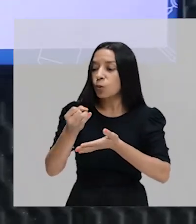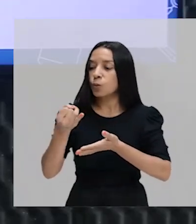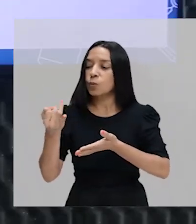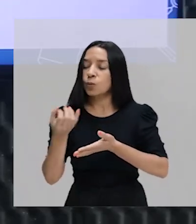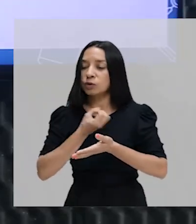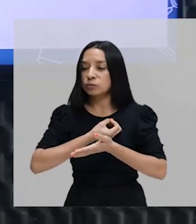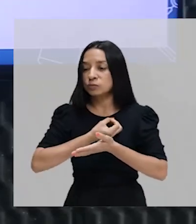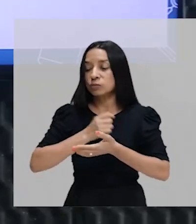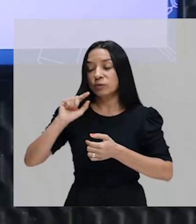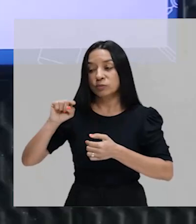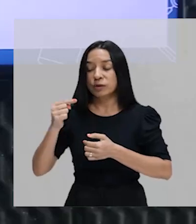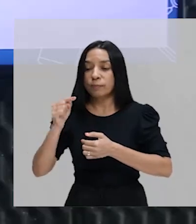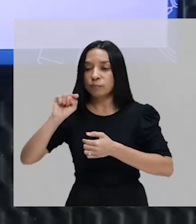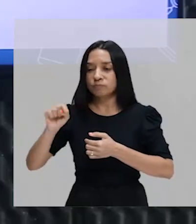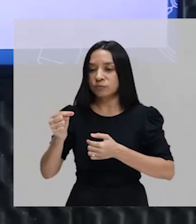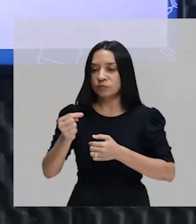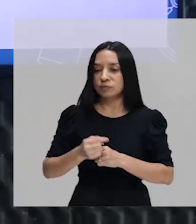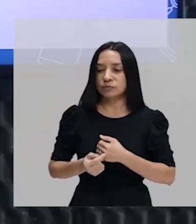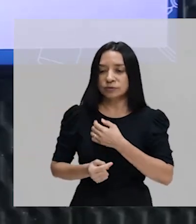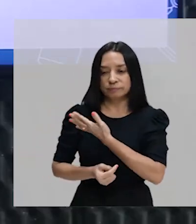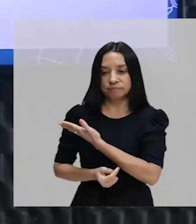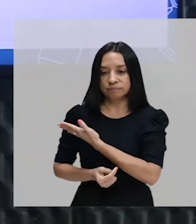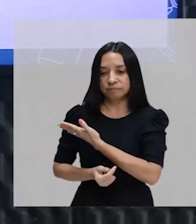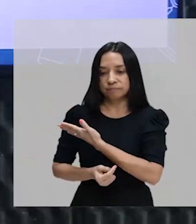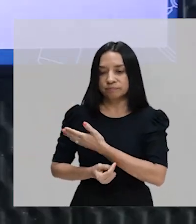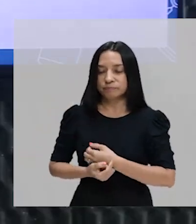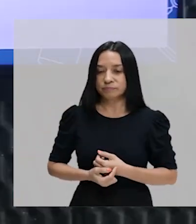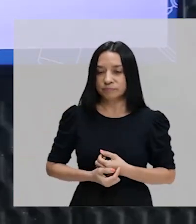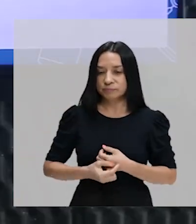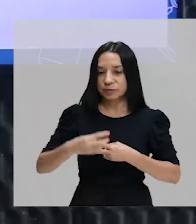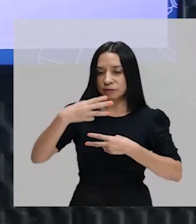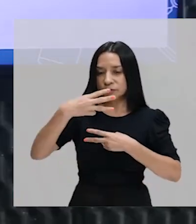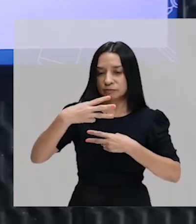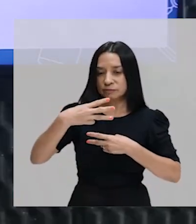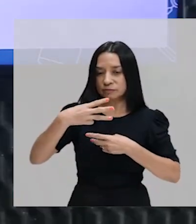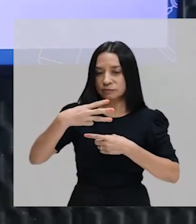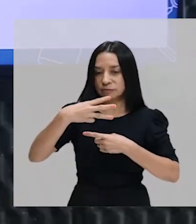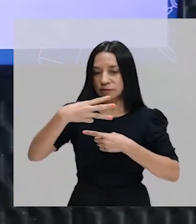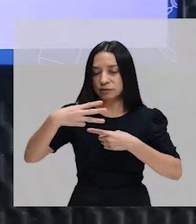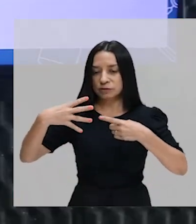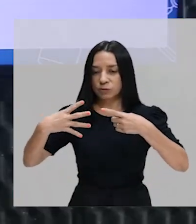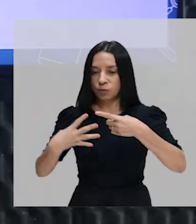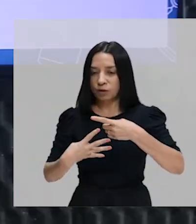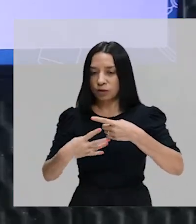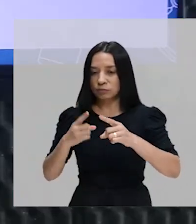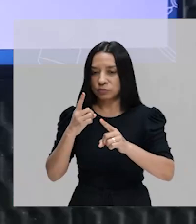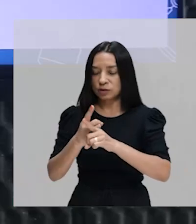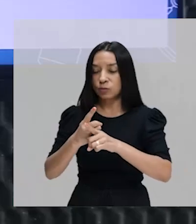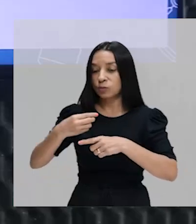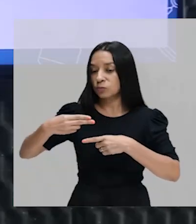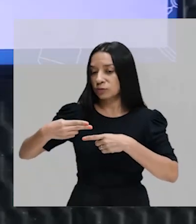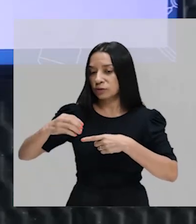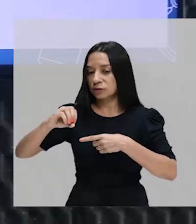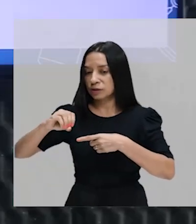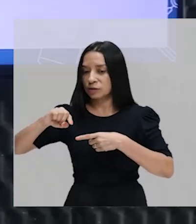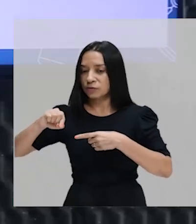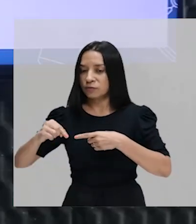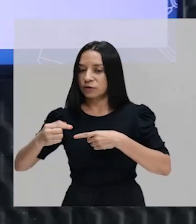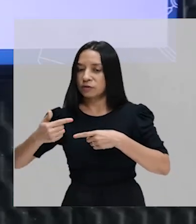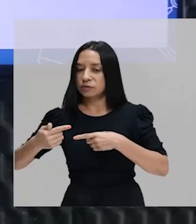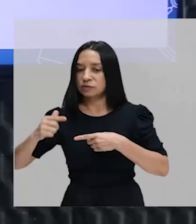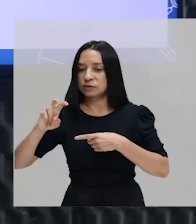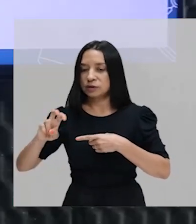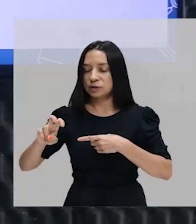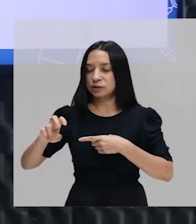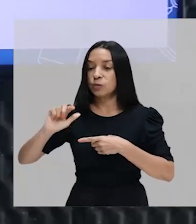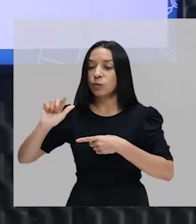são eles? 3/4. Quando você faz a divisão, você encontra 0,75. Outro exemplo, menos